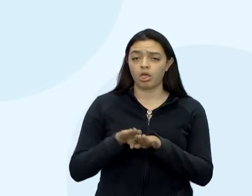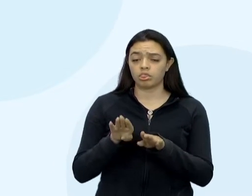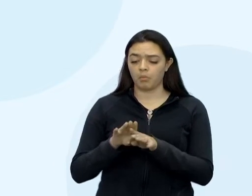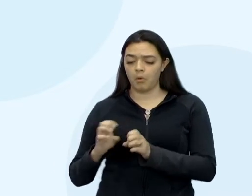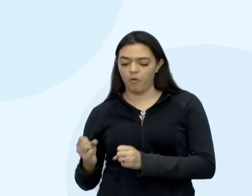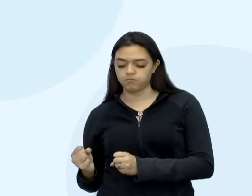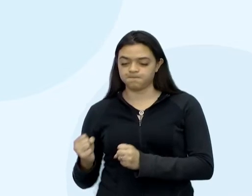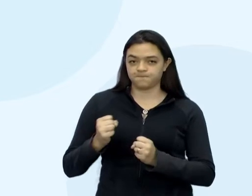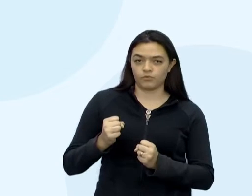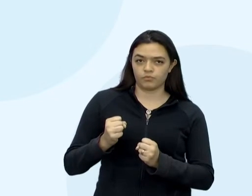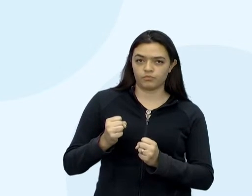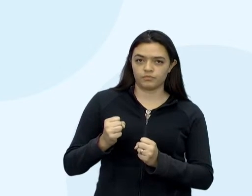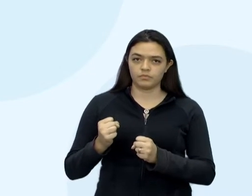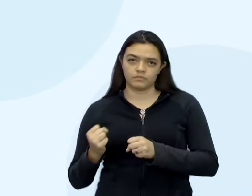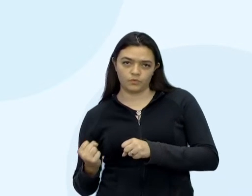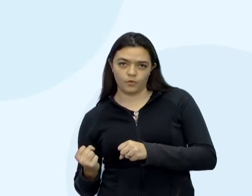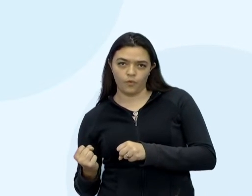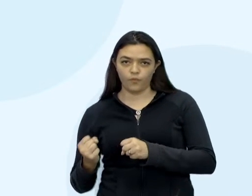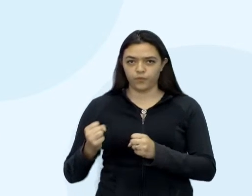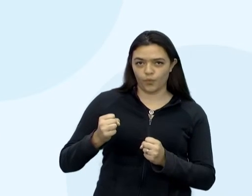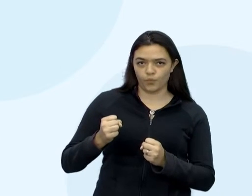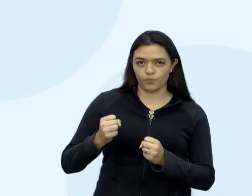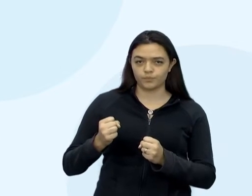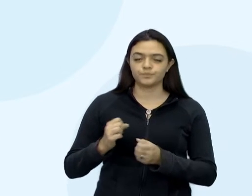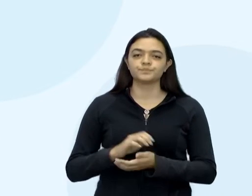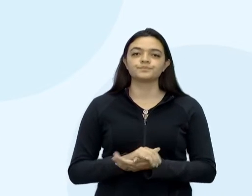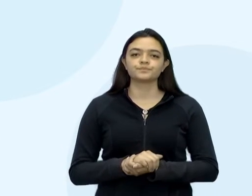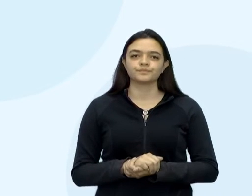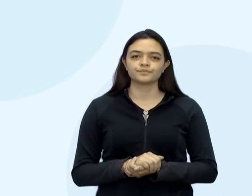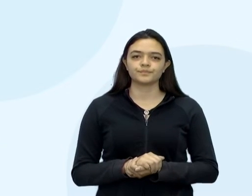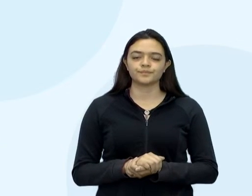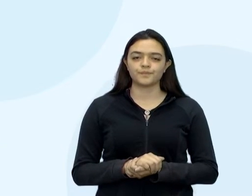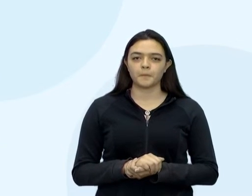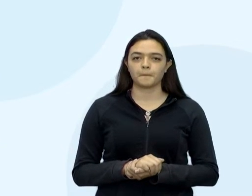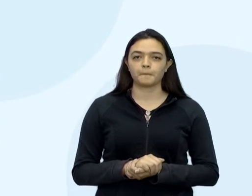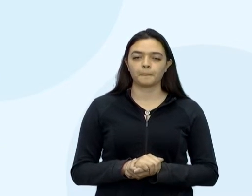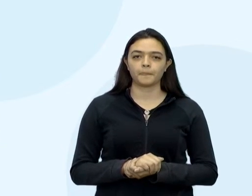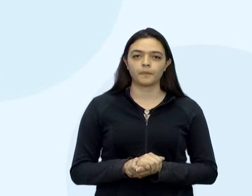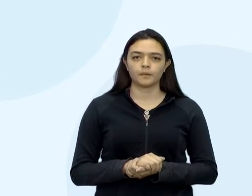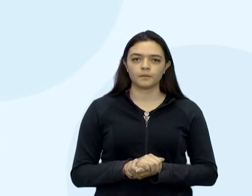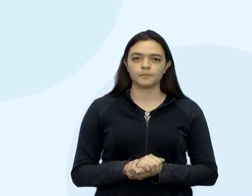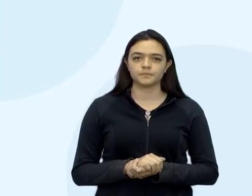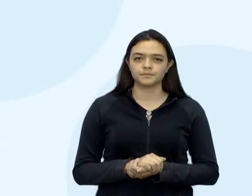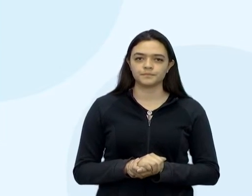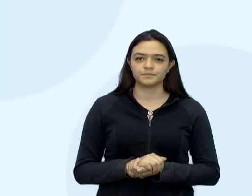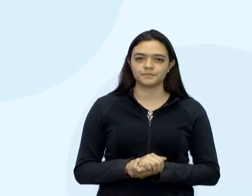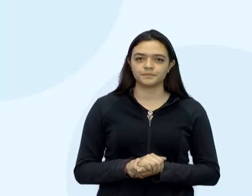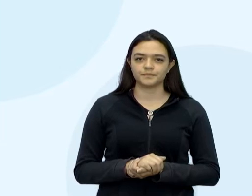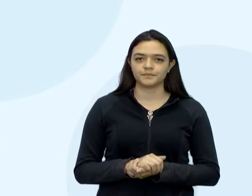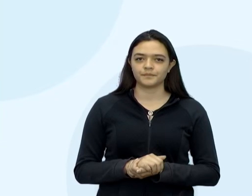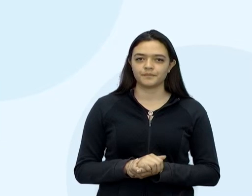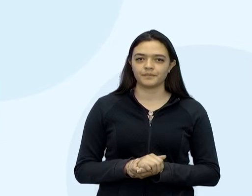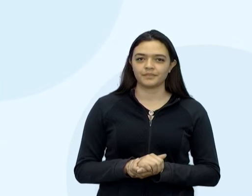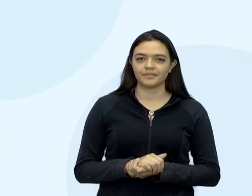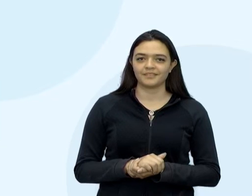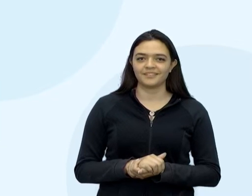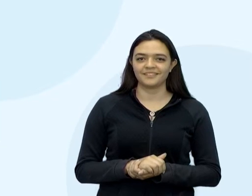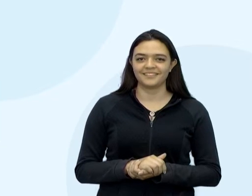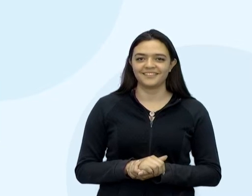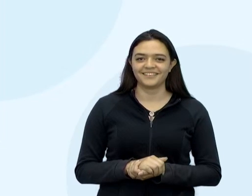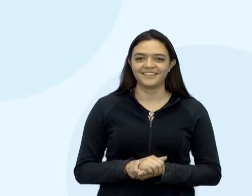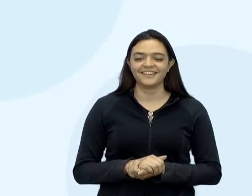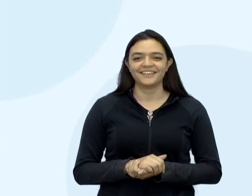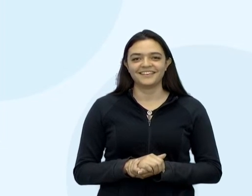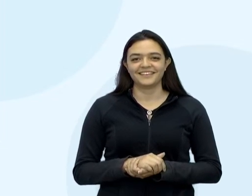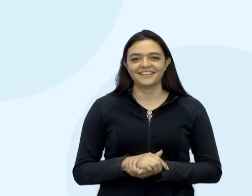falar em alavanca, que a gente está falando hoje aqui, você tem coragem de fazer essa brincadeira aí comigo aí nos próximos